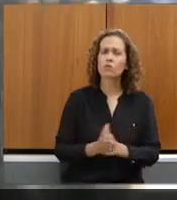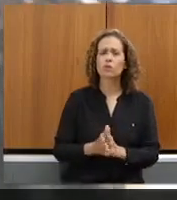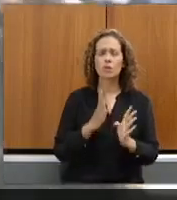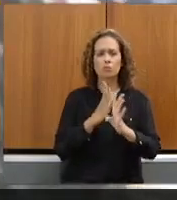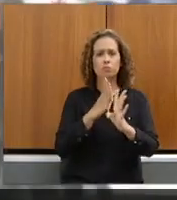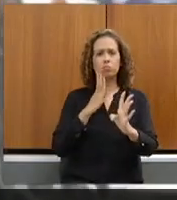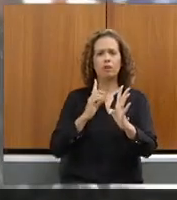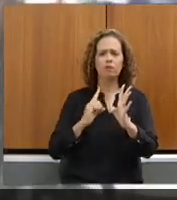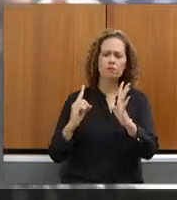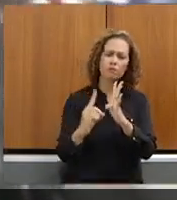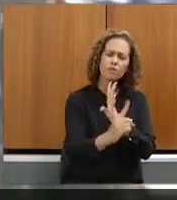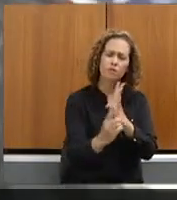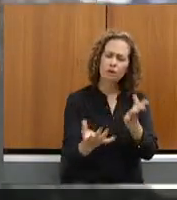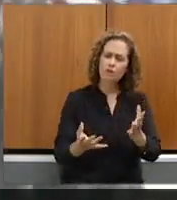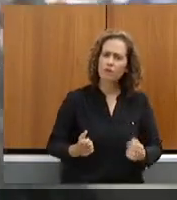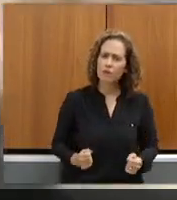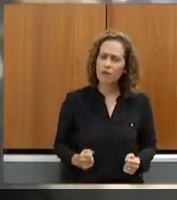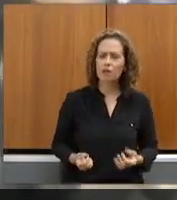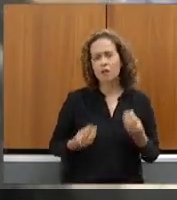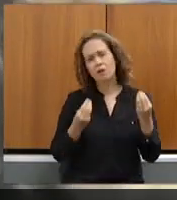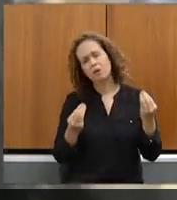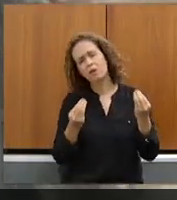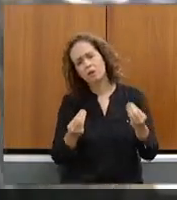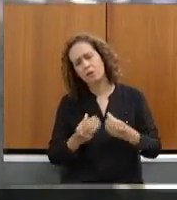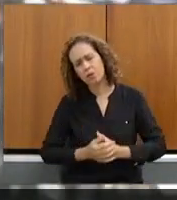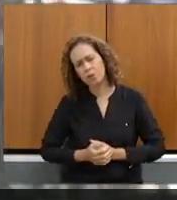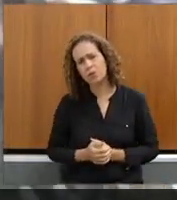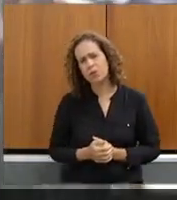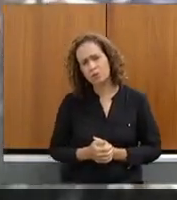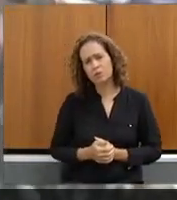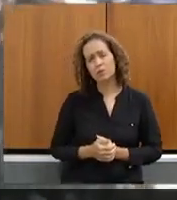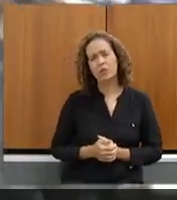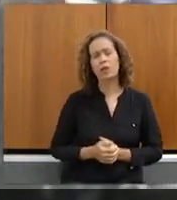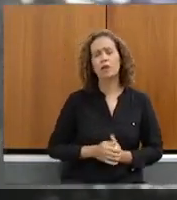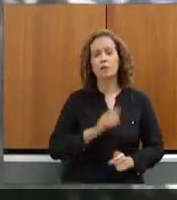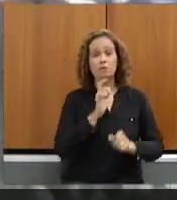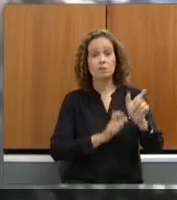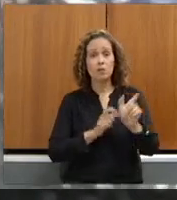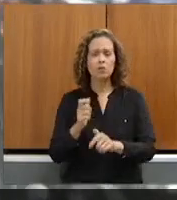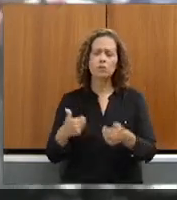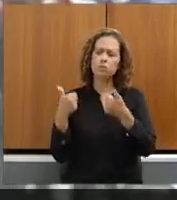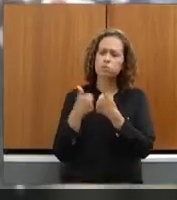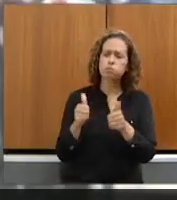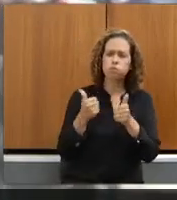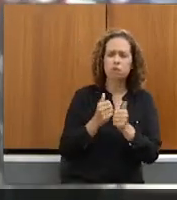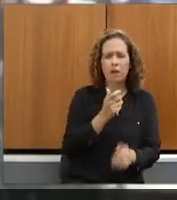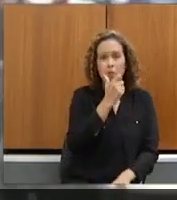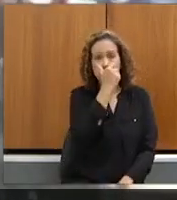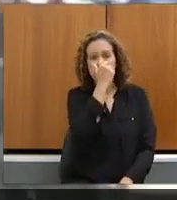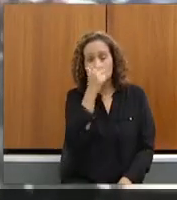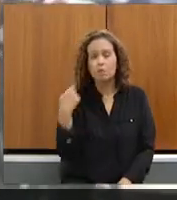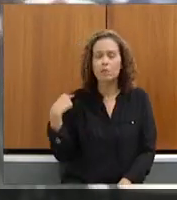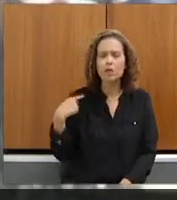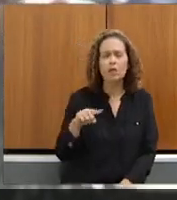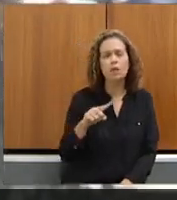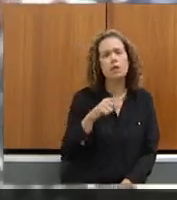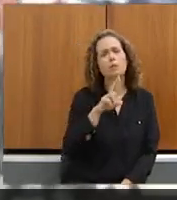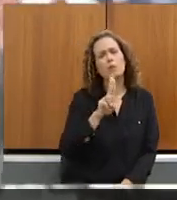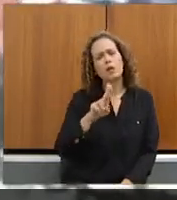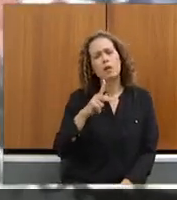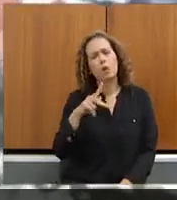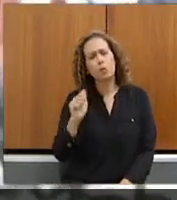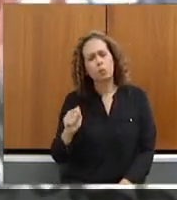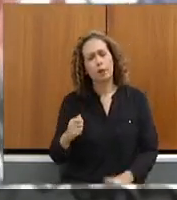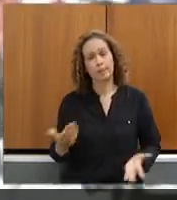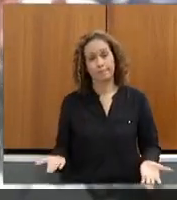vida dos idosos furar pintar de fato pegando o ônibus cheio todo dia para ir para as ruas o